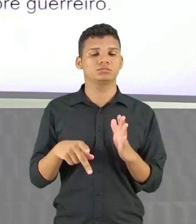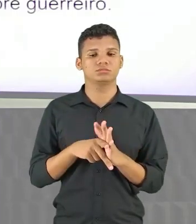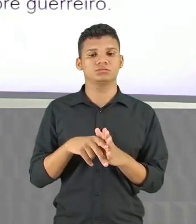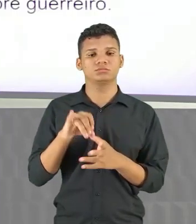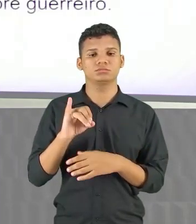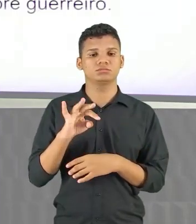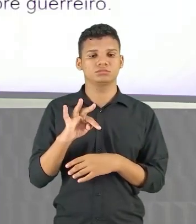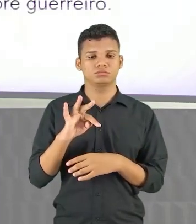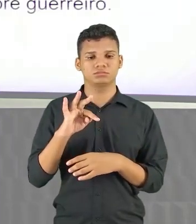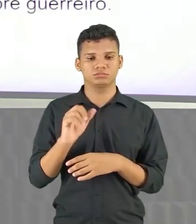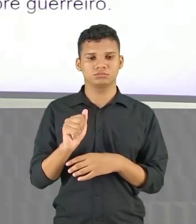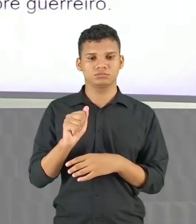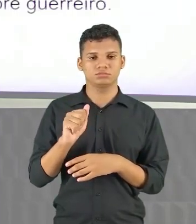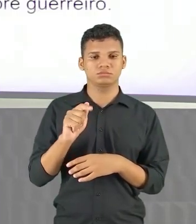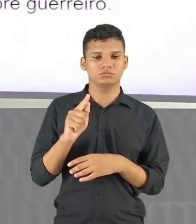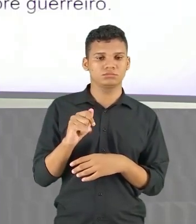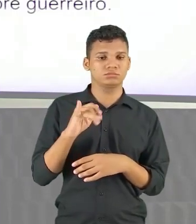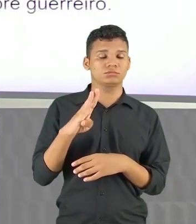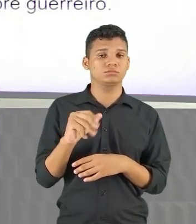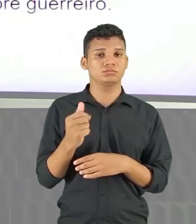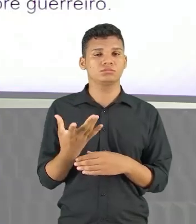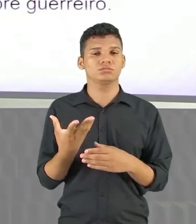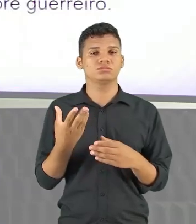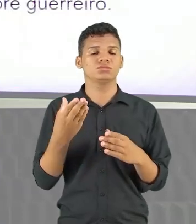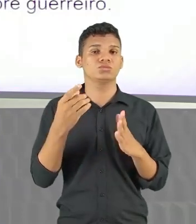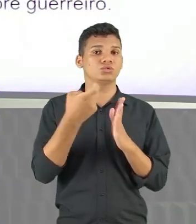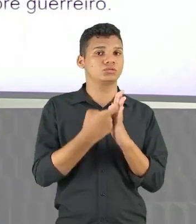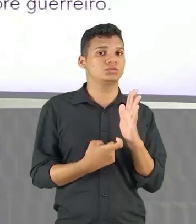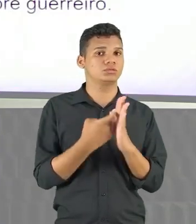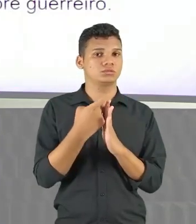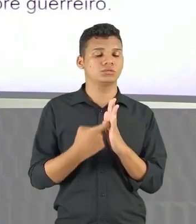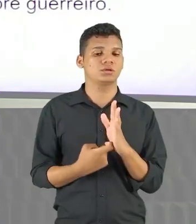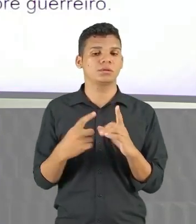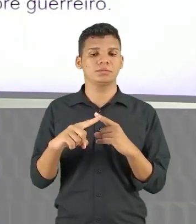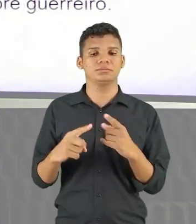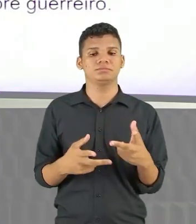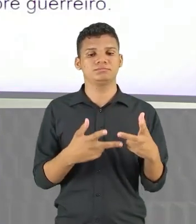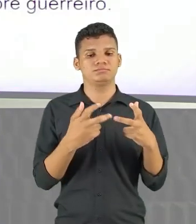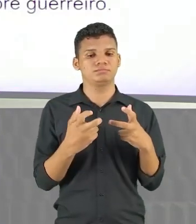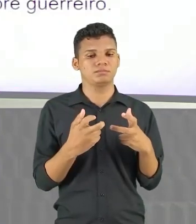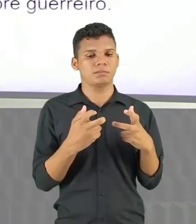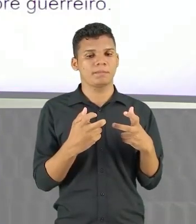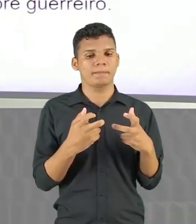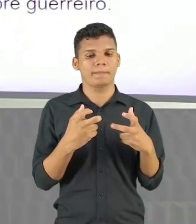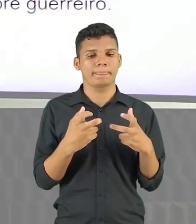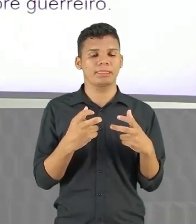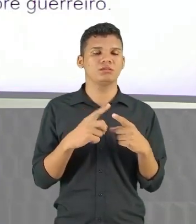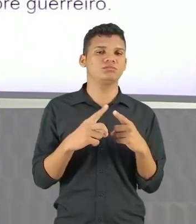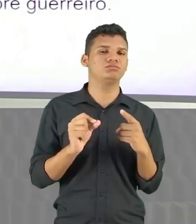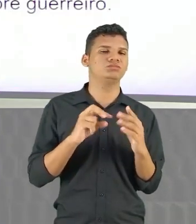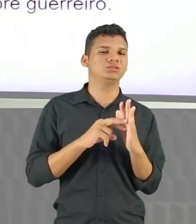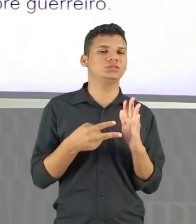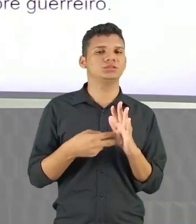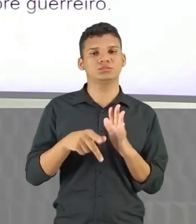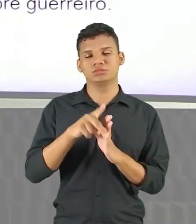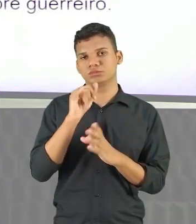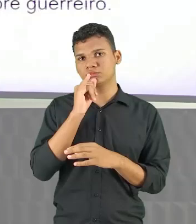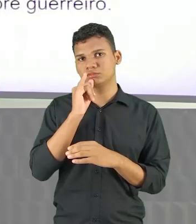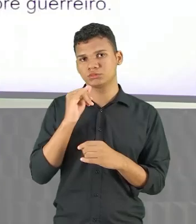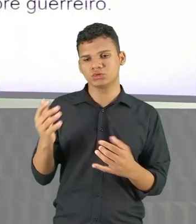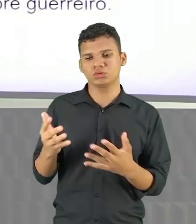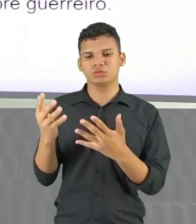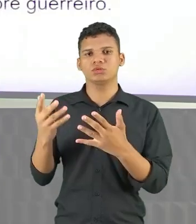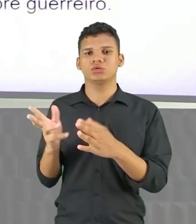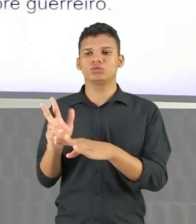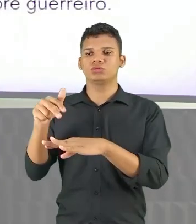mas a presença dele, ela vista nesse aspecto de exaltação, como